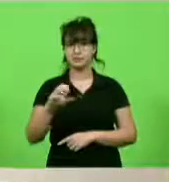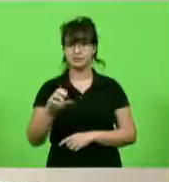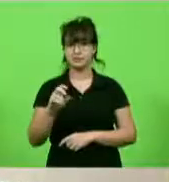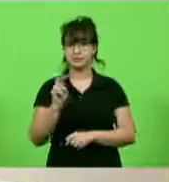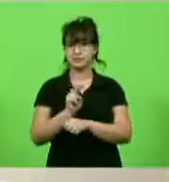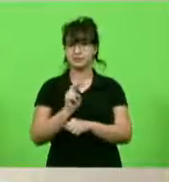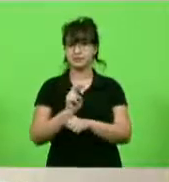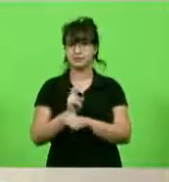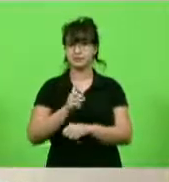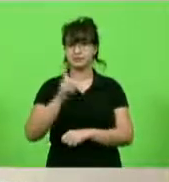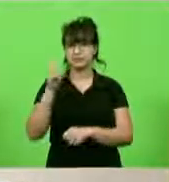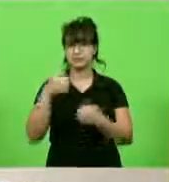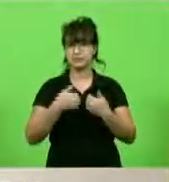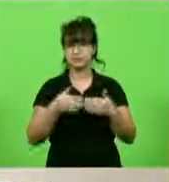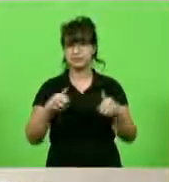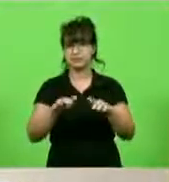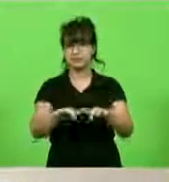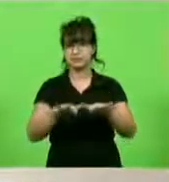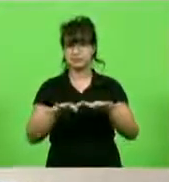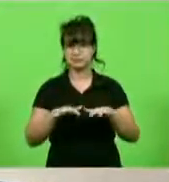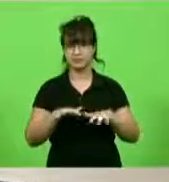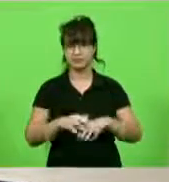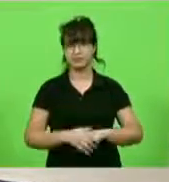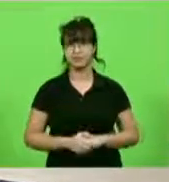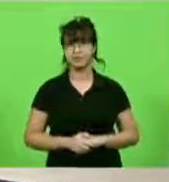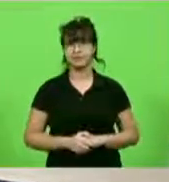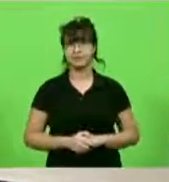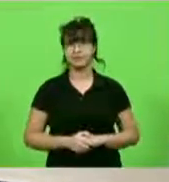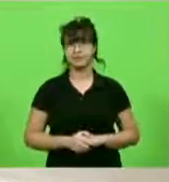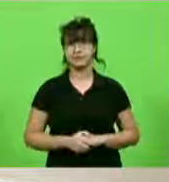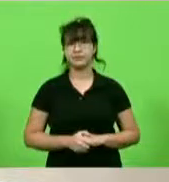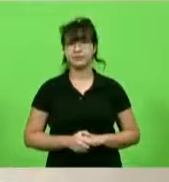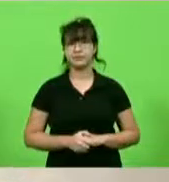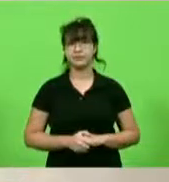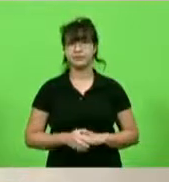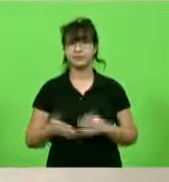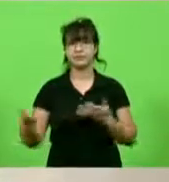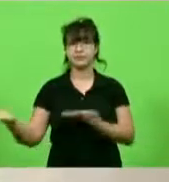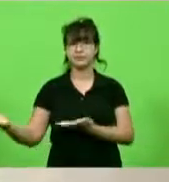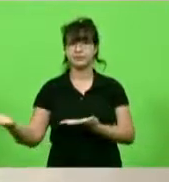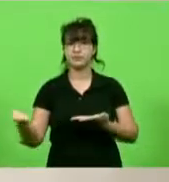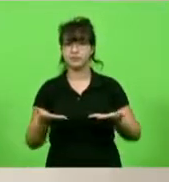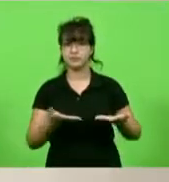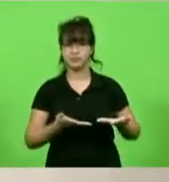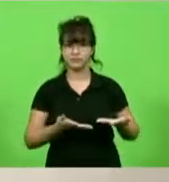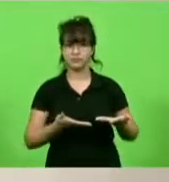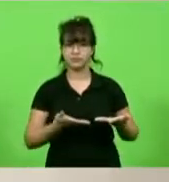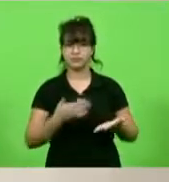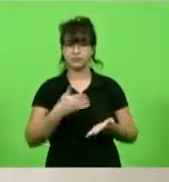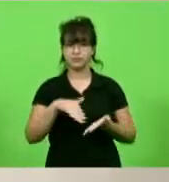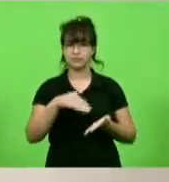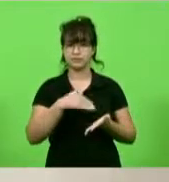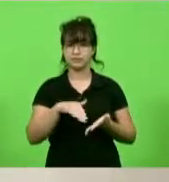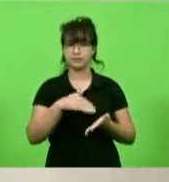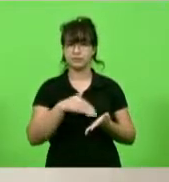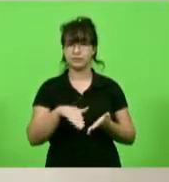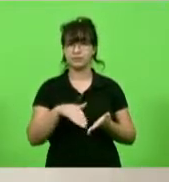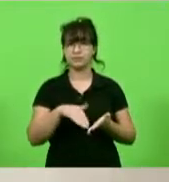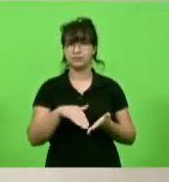proteção de Deus declaro aberta a presente sessão. Eu convido o senhor secretário